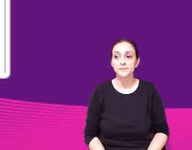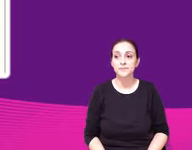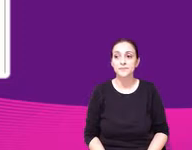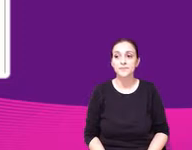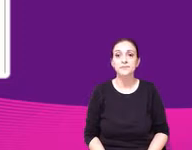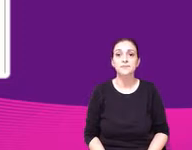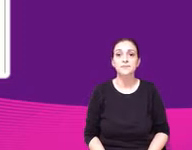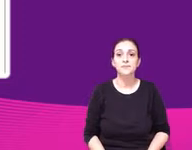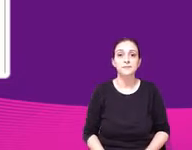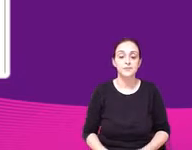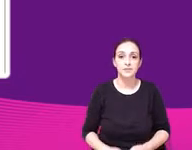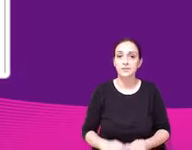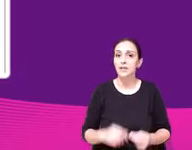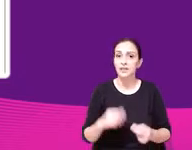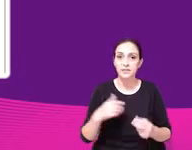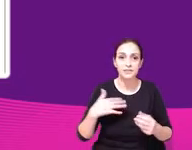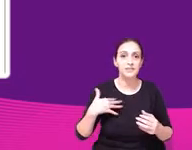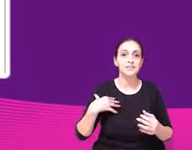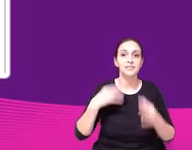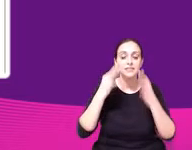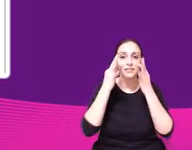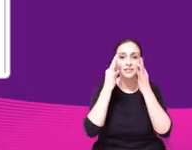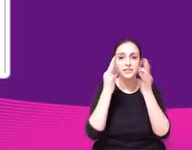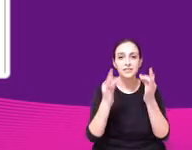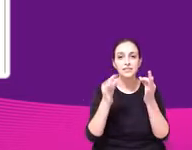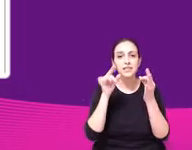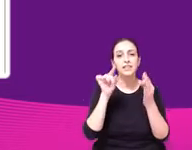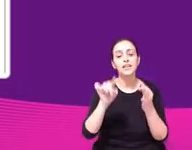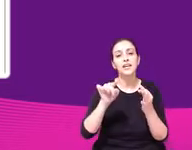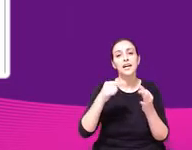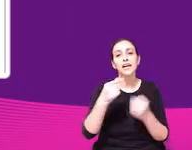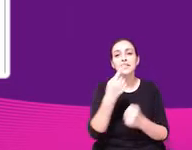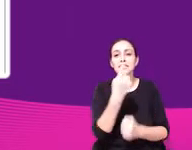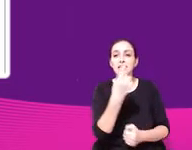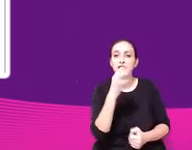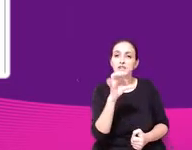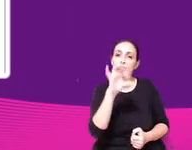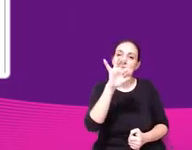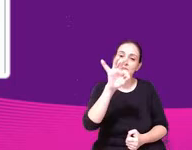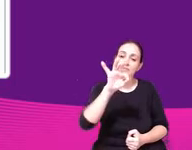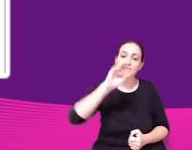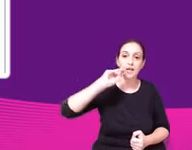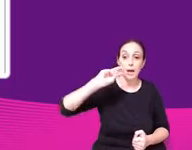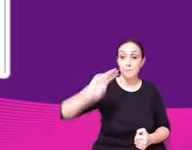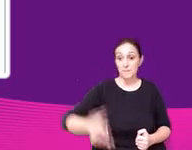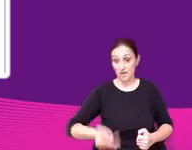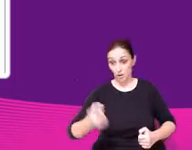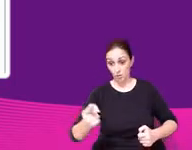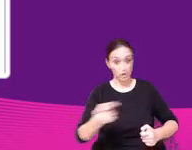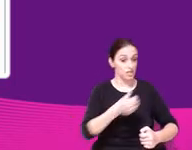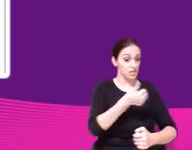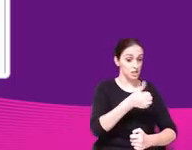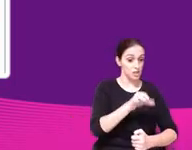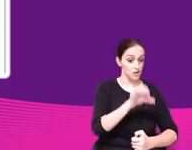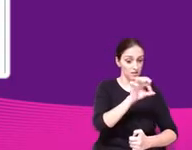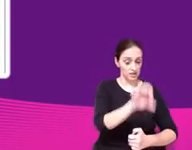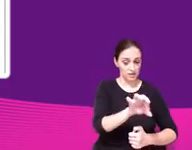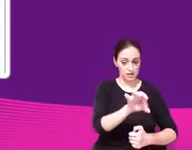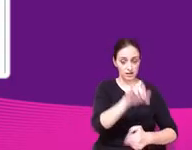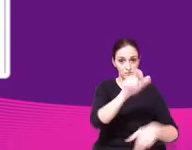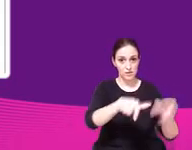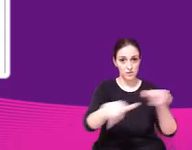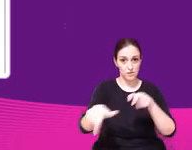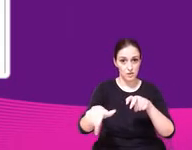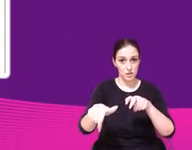Então, vocês observem, se nós temos uma incidência de 190 por milhão de população, entra então em diálise todo ano 190